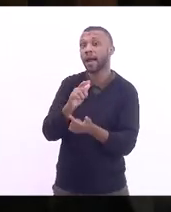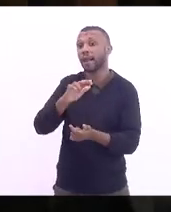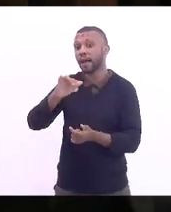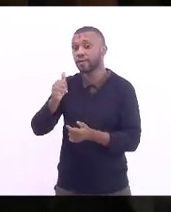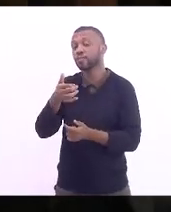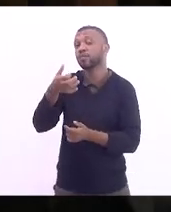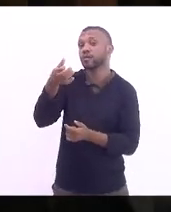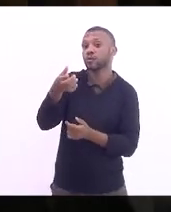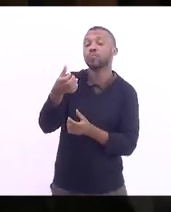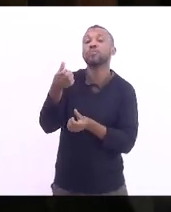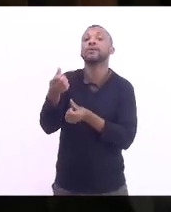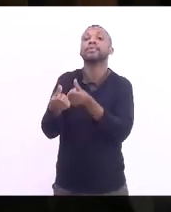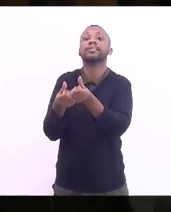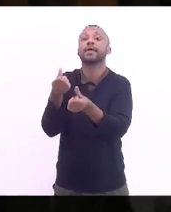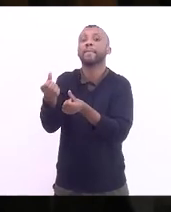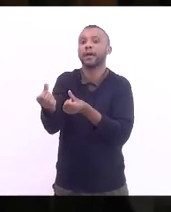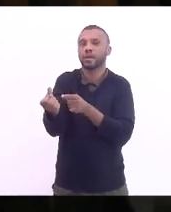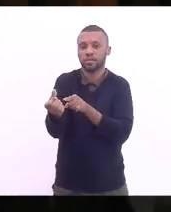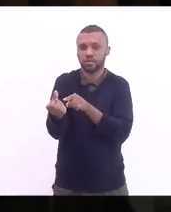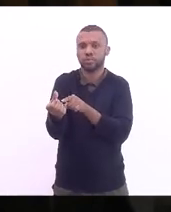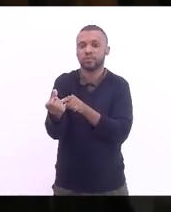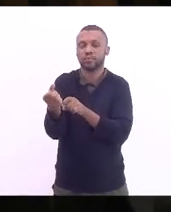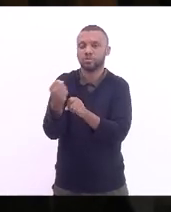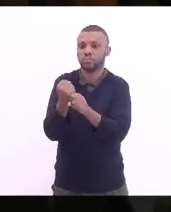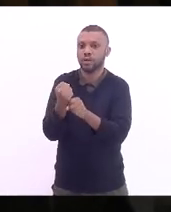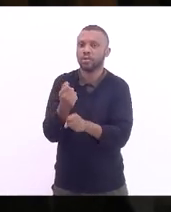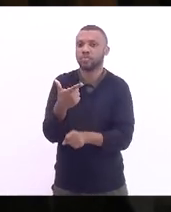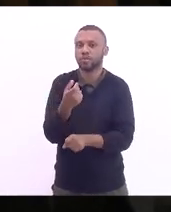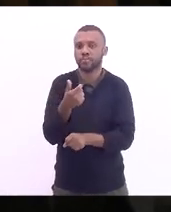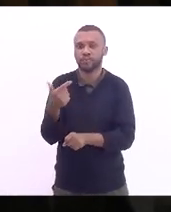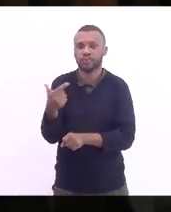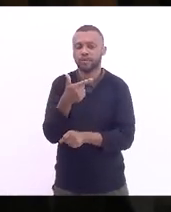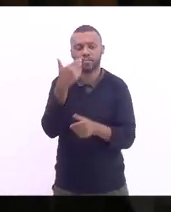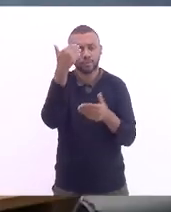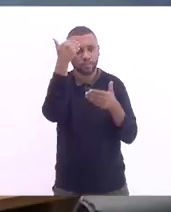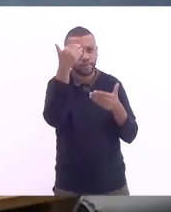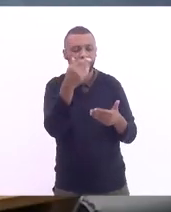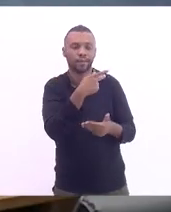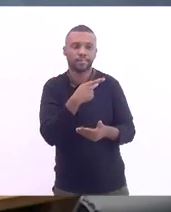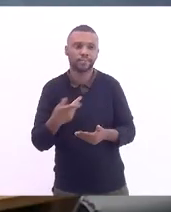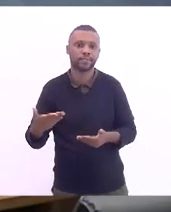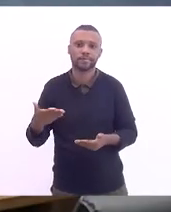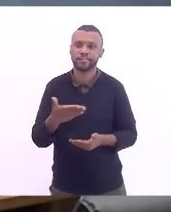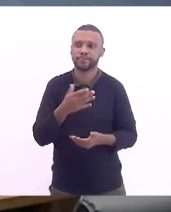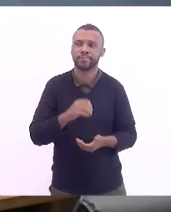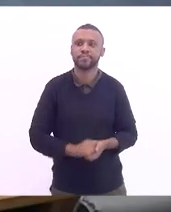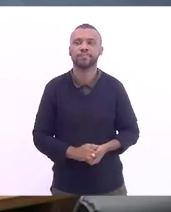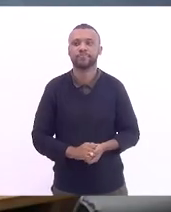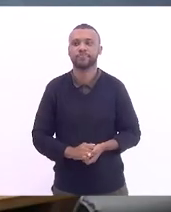segundo semestre de 2022 obrigado senhor presidente